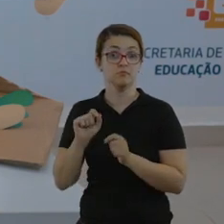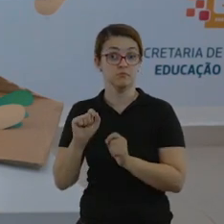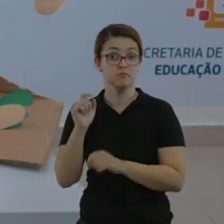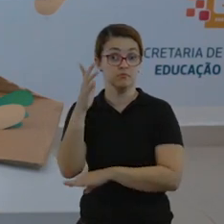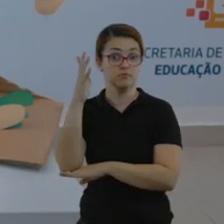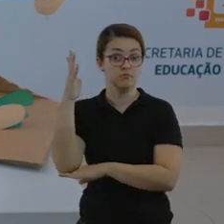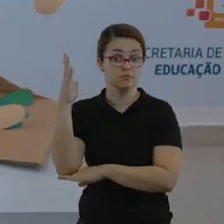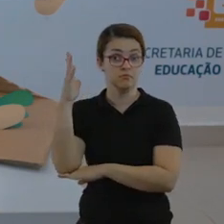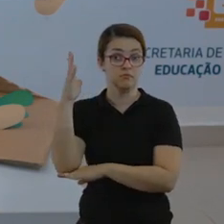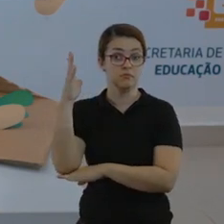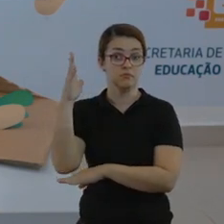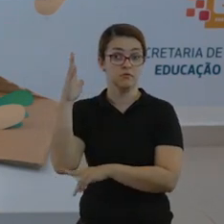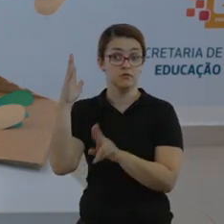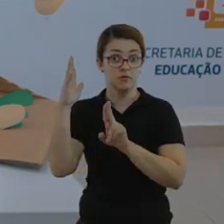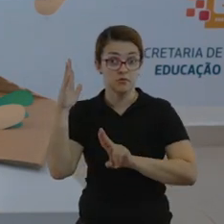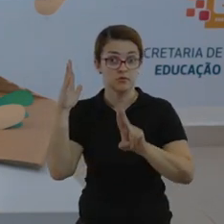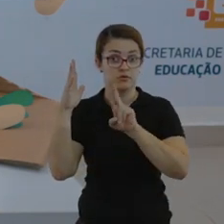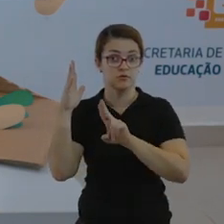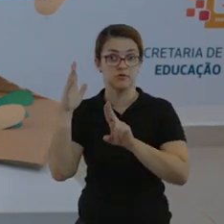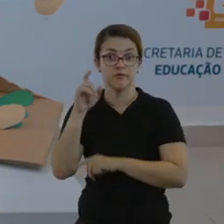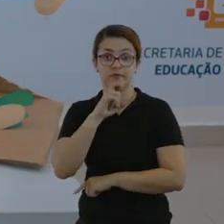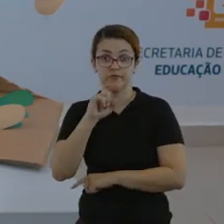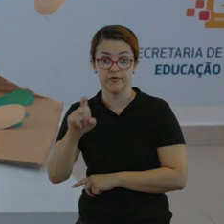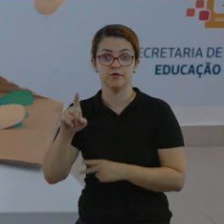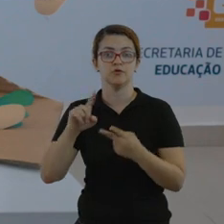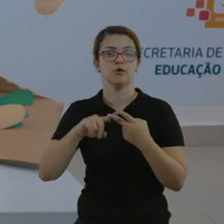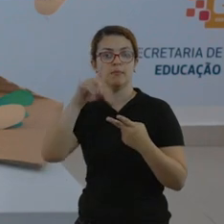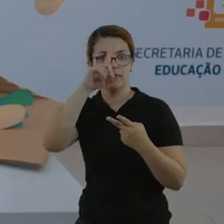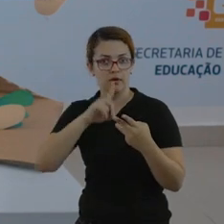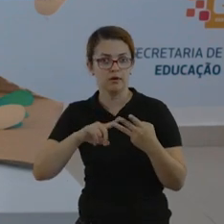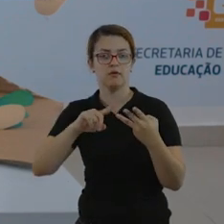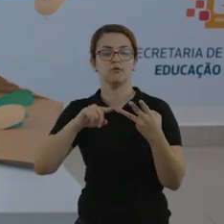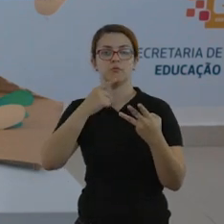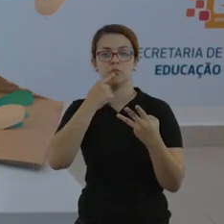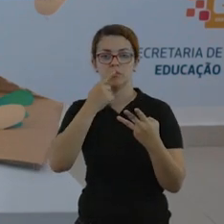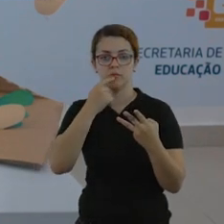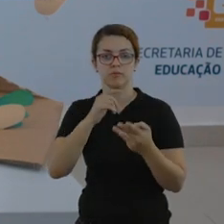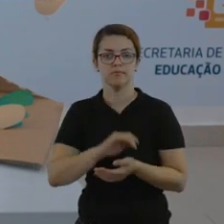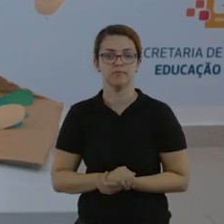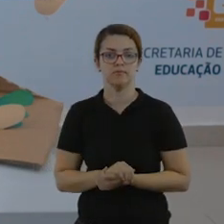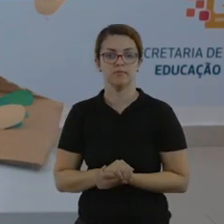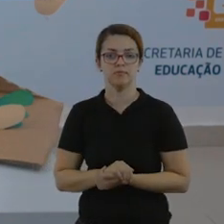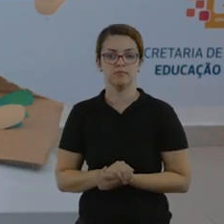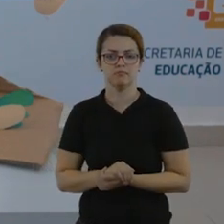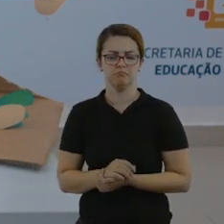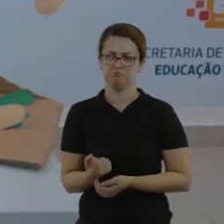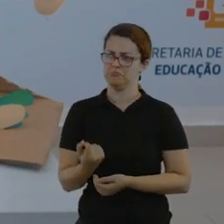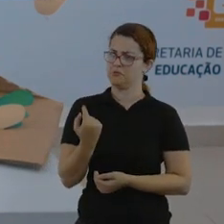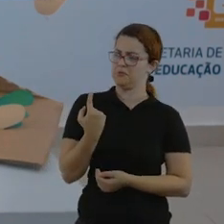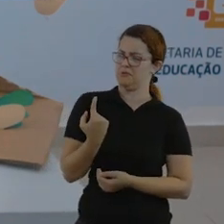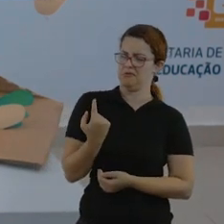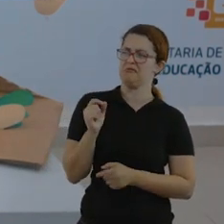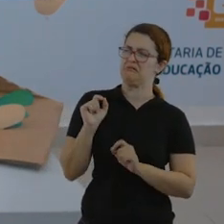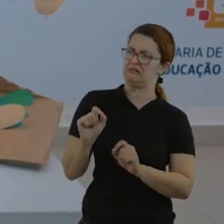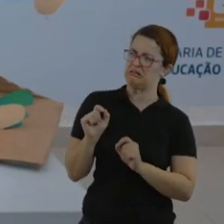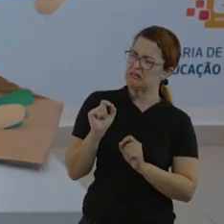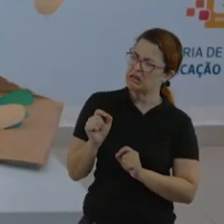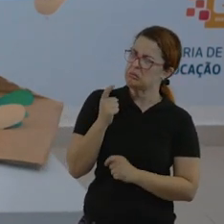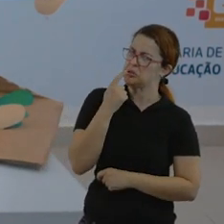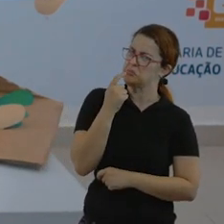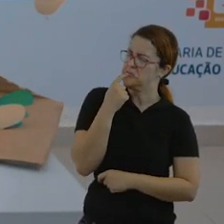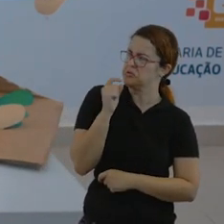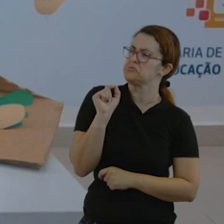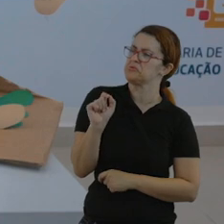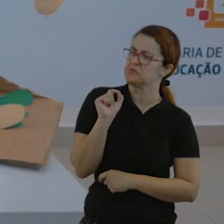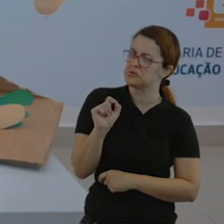a árvore, nós vamos usar o verde, o amarelo e o vermelho. Pode achar meio estranho, professora, o que que você vai fazer com a tinta